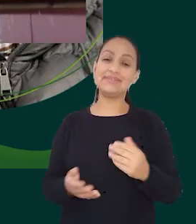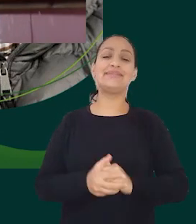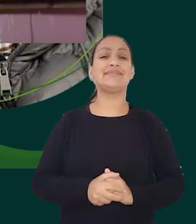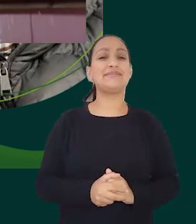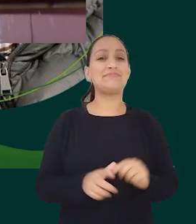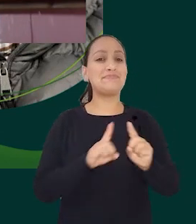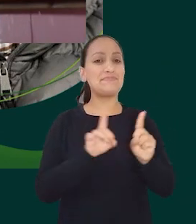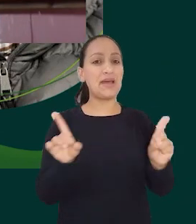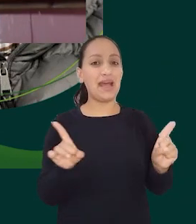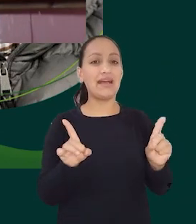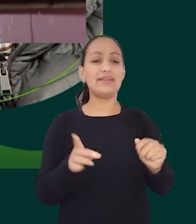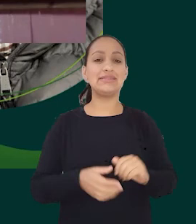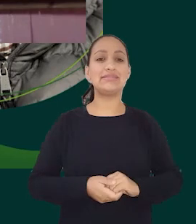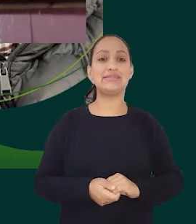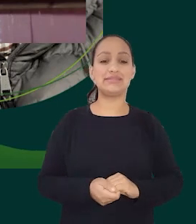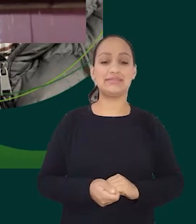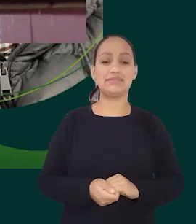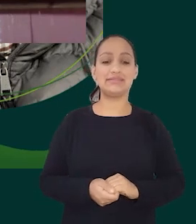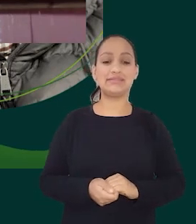mas